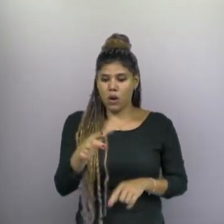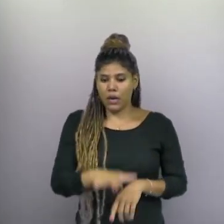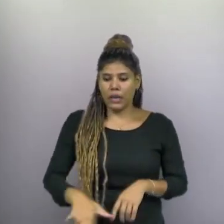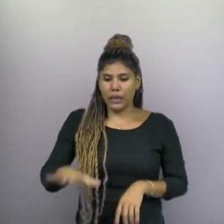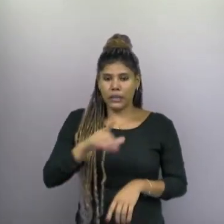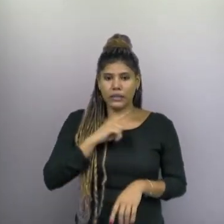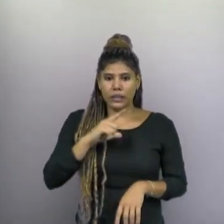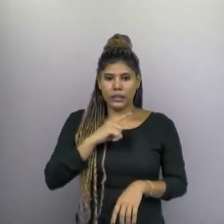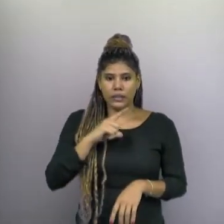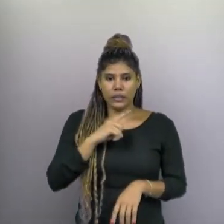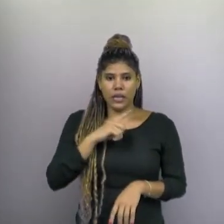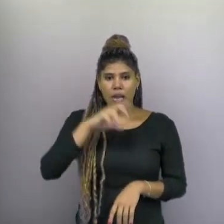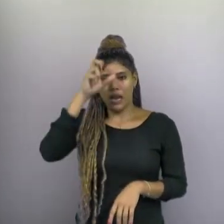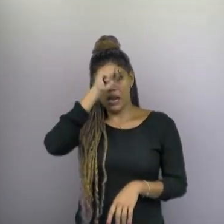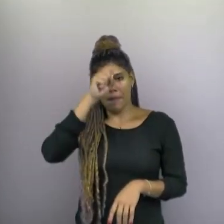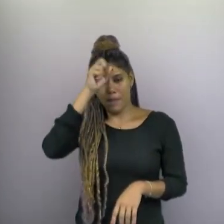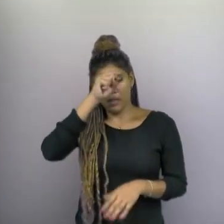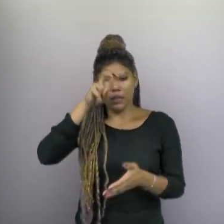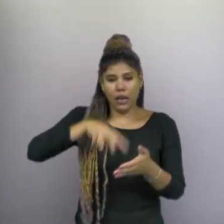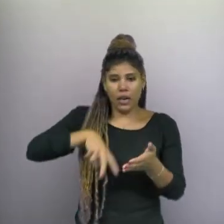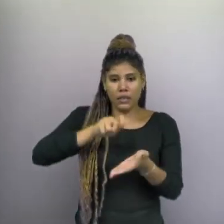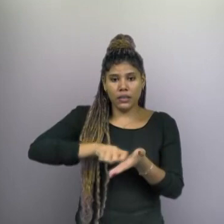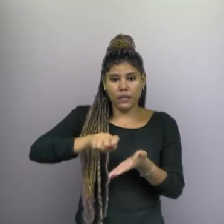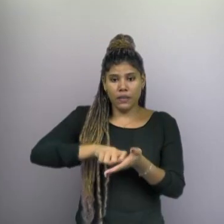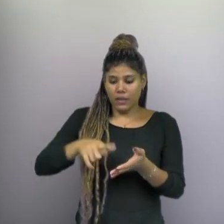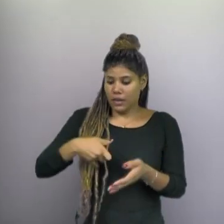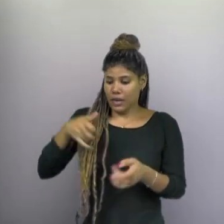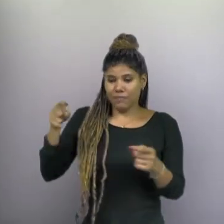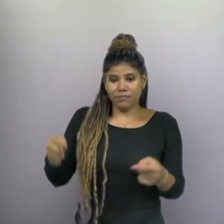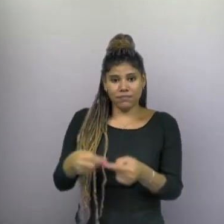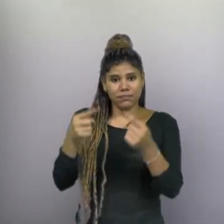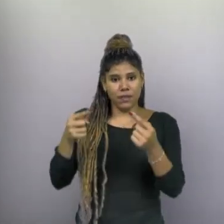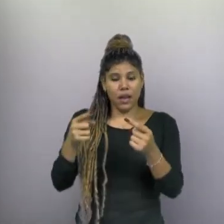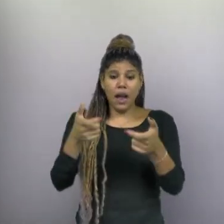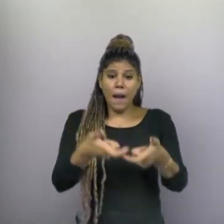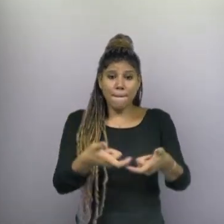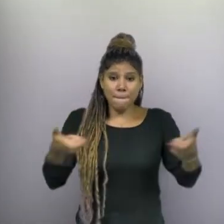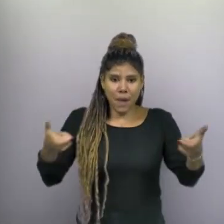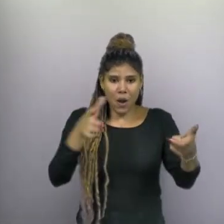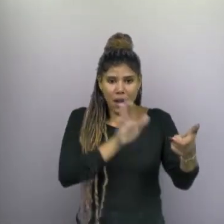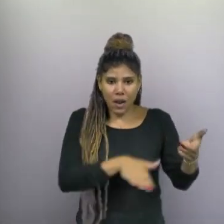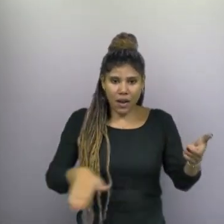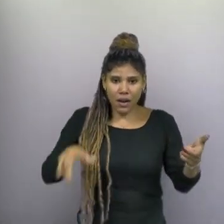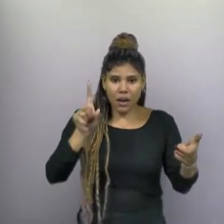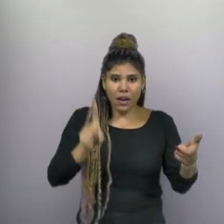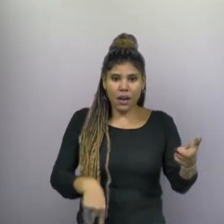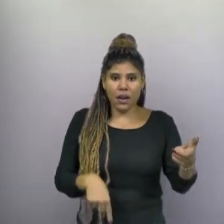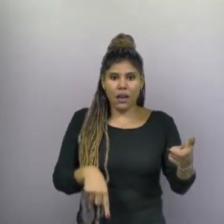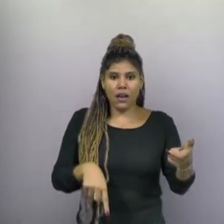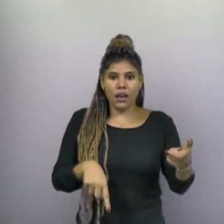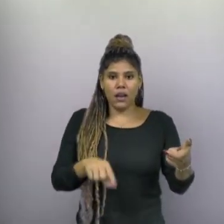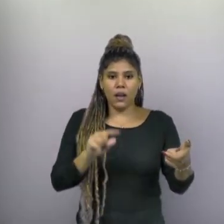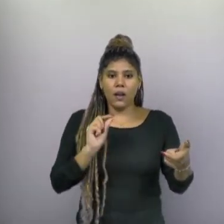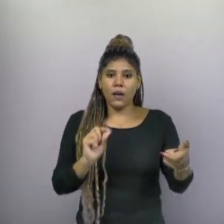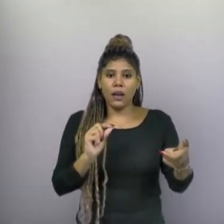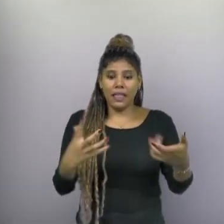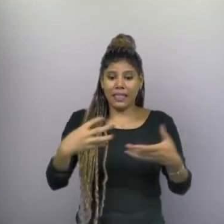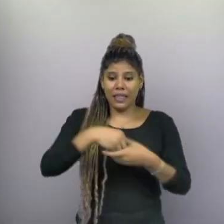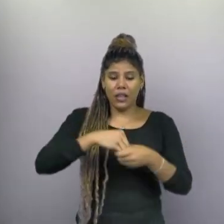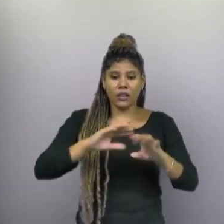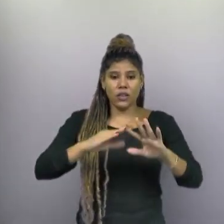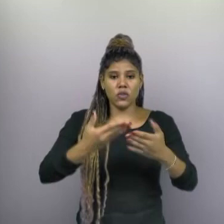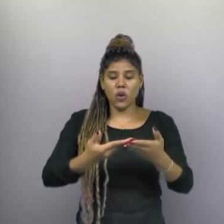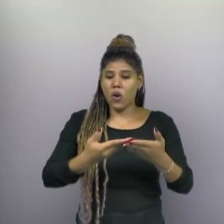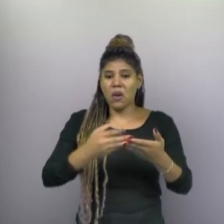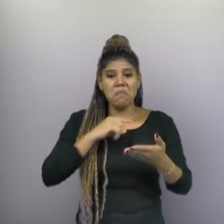na idade certa neste país. Ou seja, a maioria é analfabeta dentro da própria escola, o